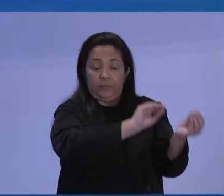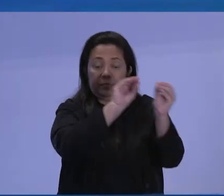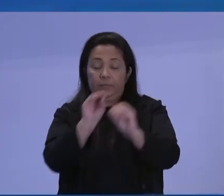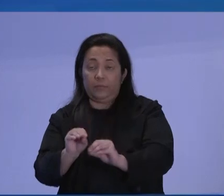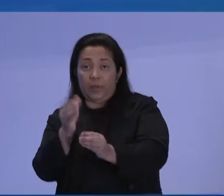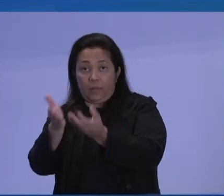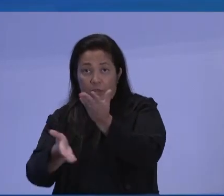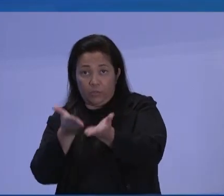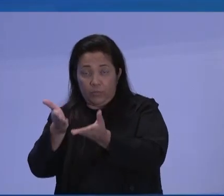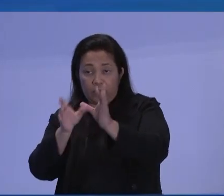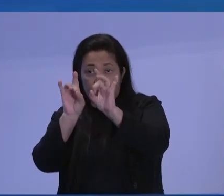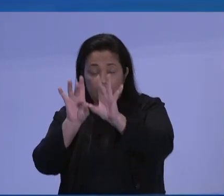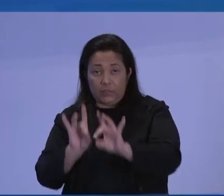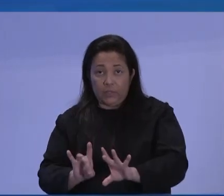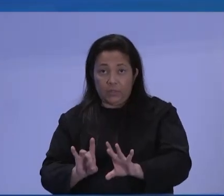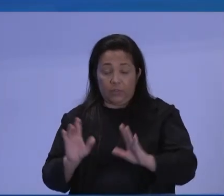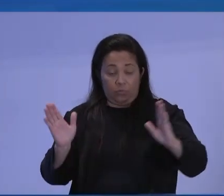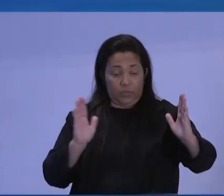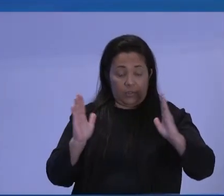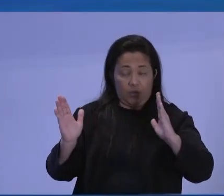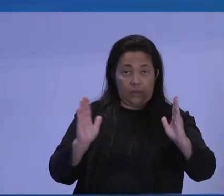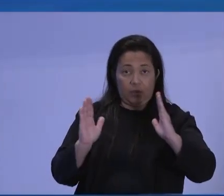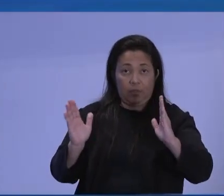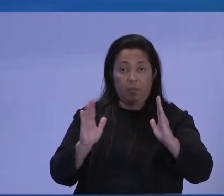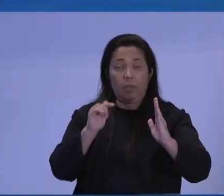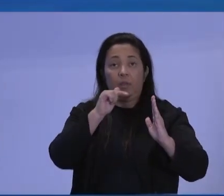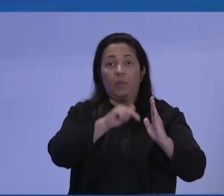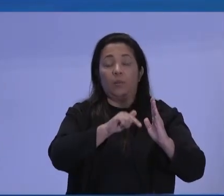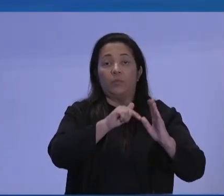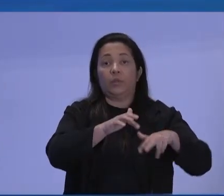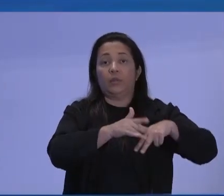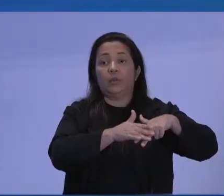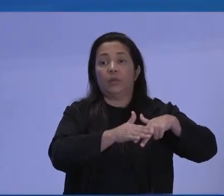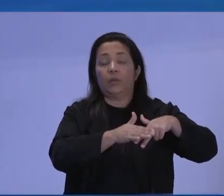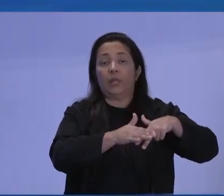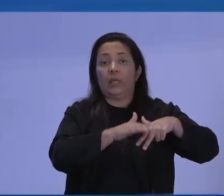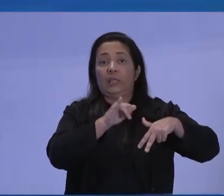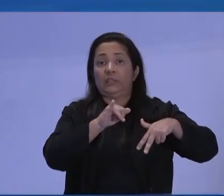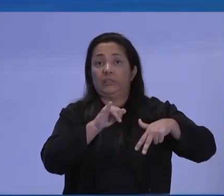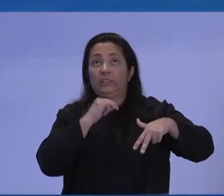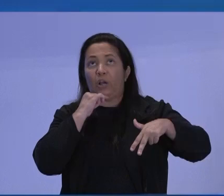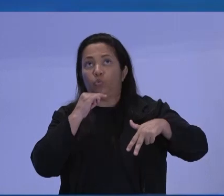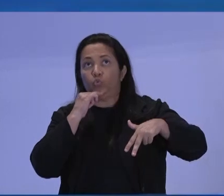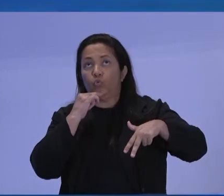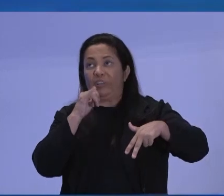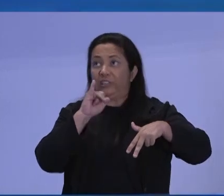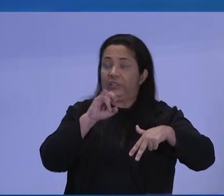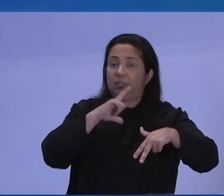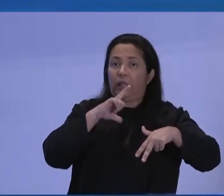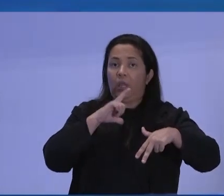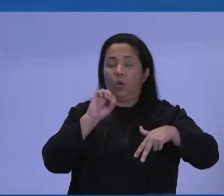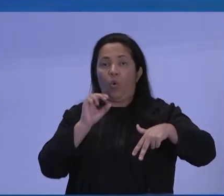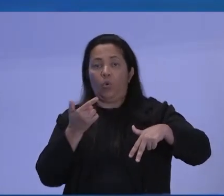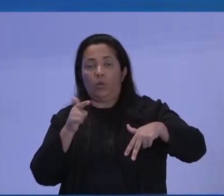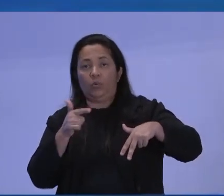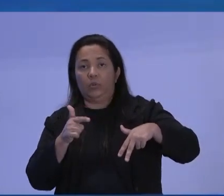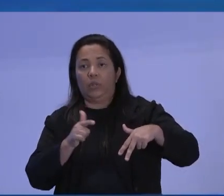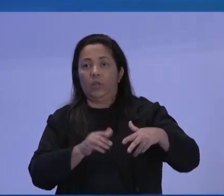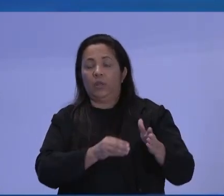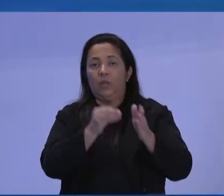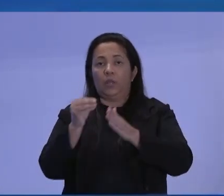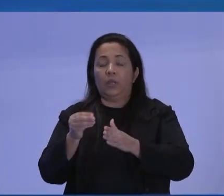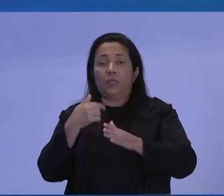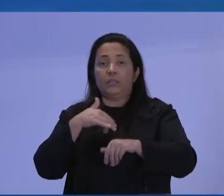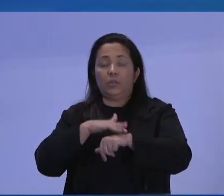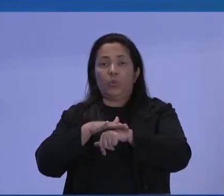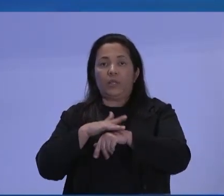especializada. Devem ser encaminhados os casos de diagnóstico duvidoso de hanseníase, os estados reacionais de difícil